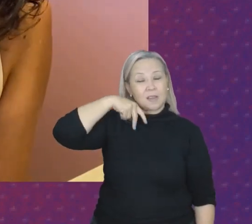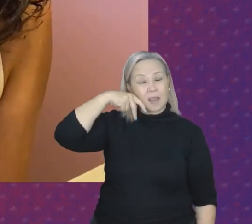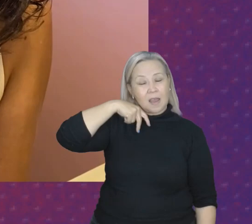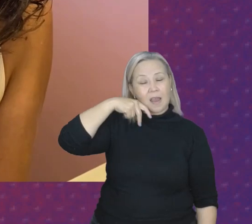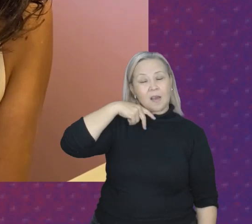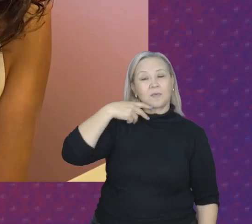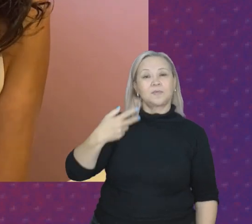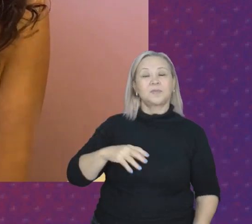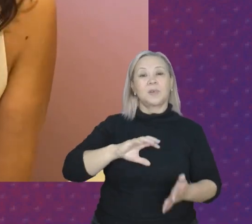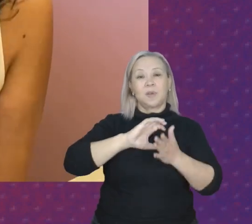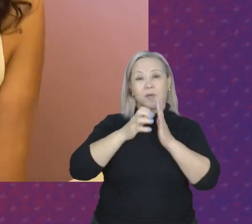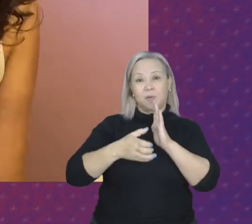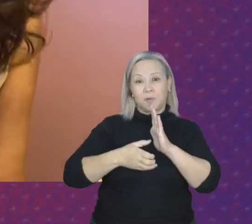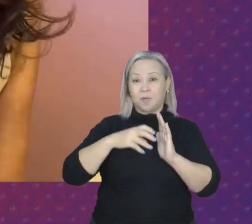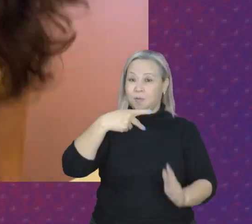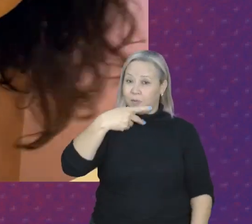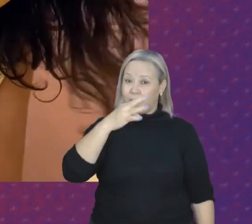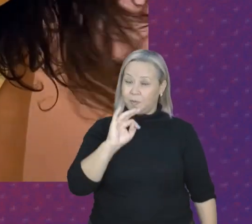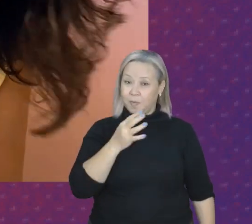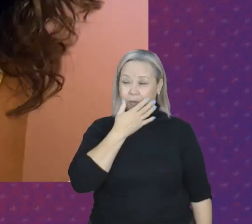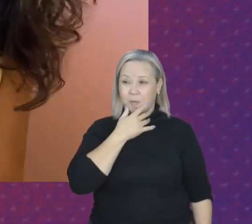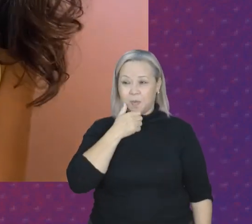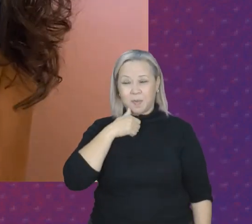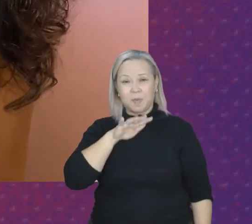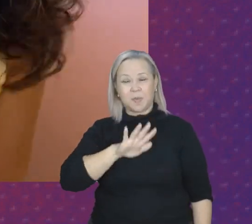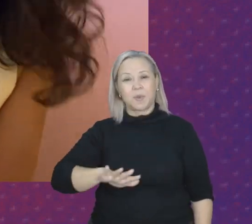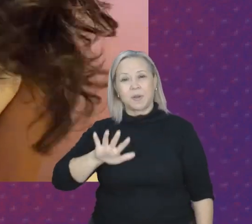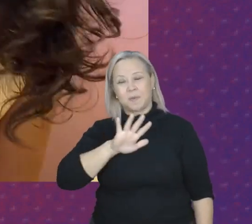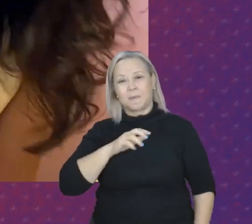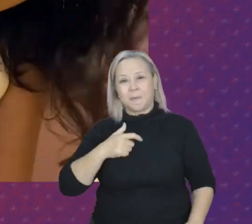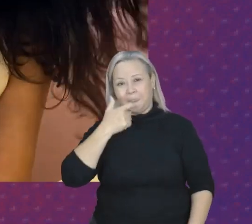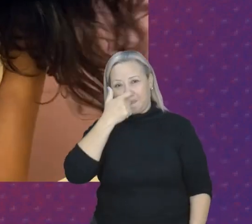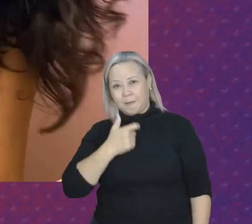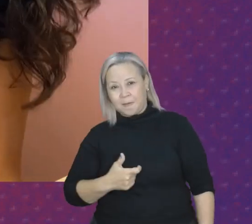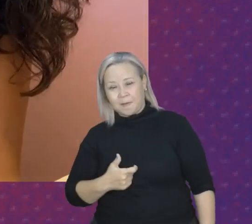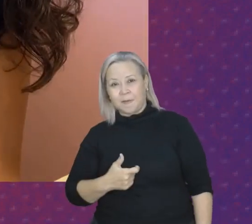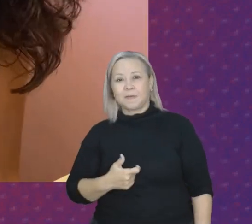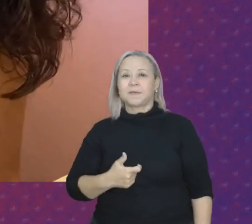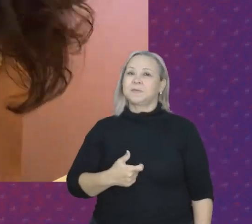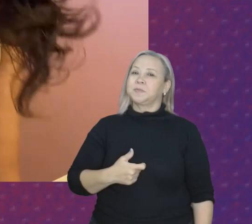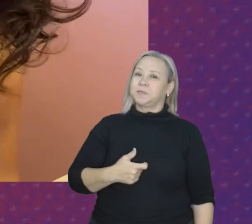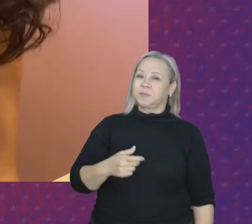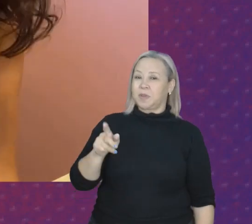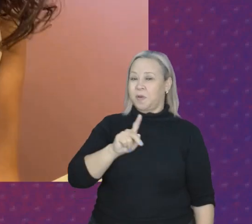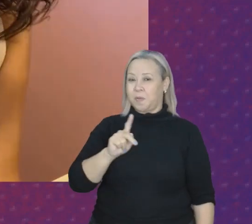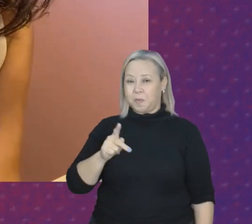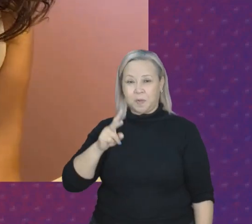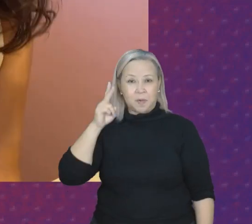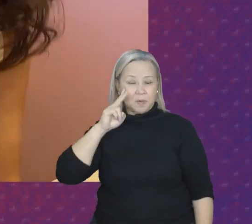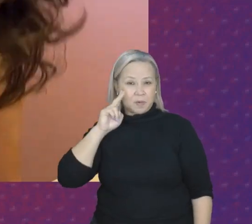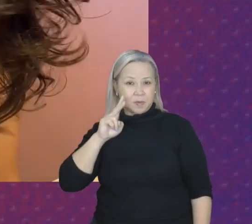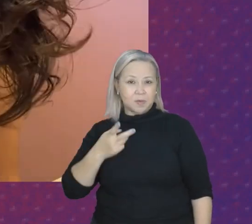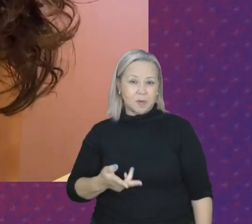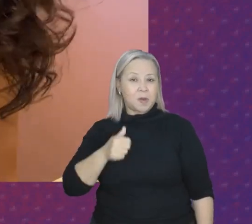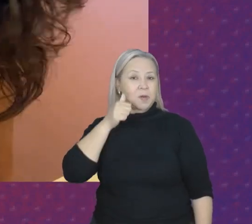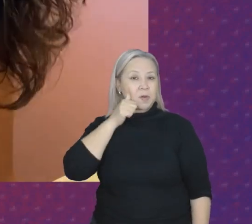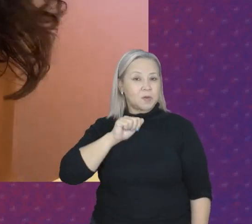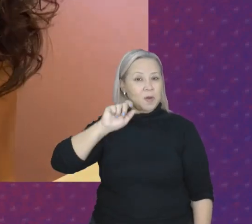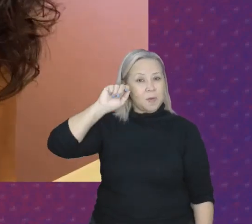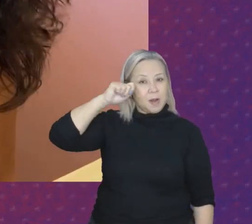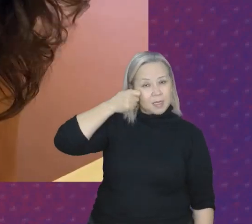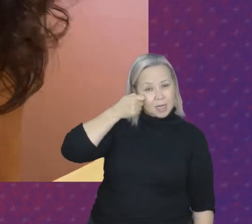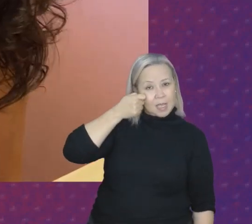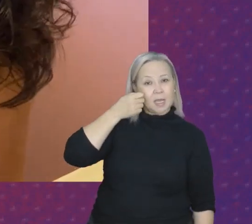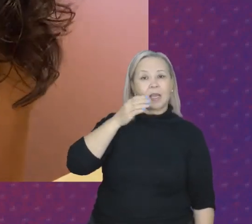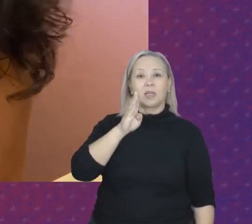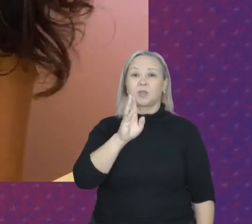pelo Partido das Trabalhadoras e dos Trabalhadores. Sou estudante de História, me considero uma mulher negra, uma mulher bissexual.